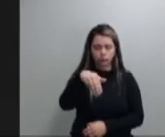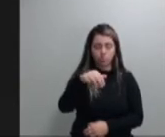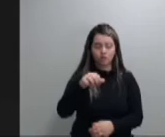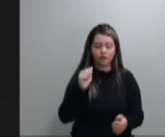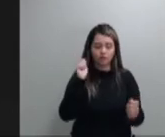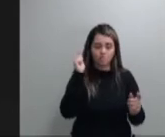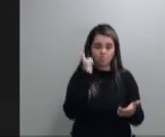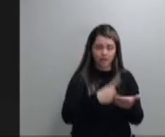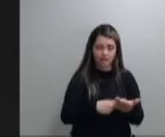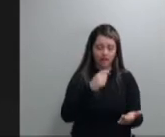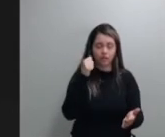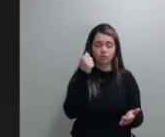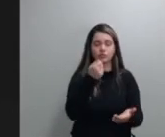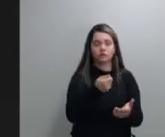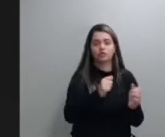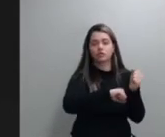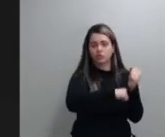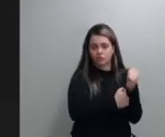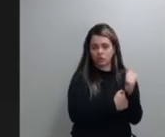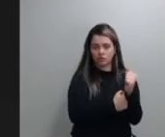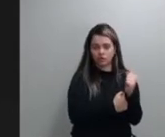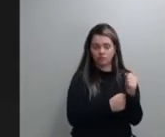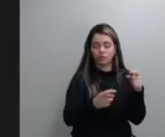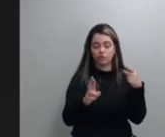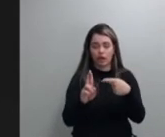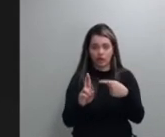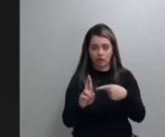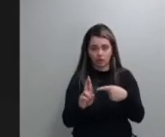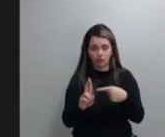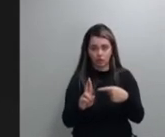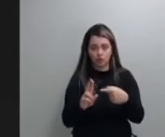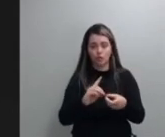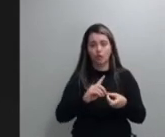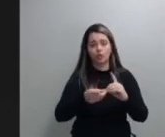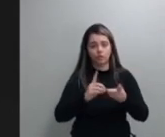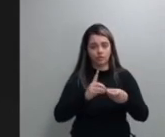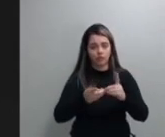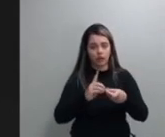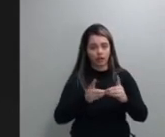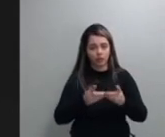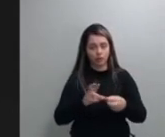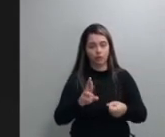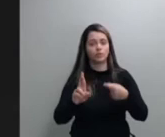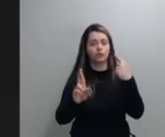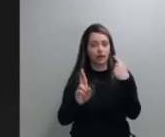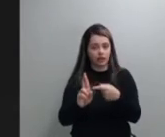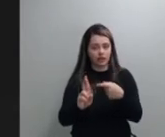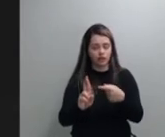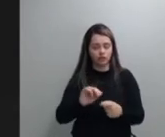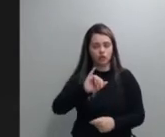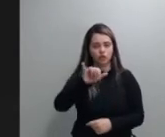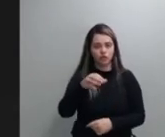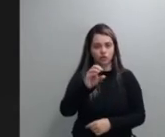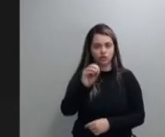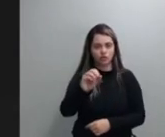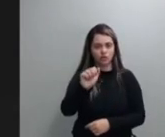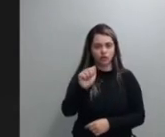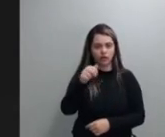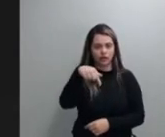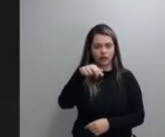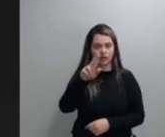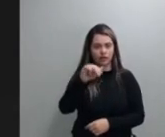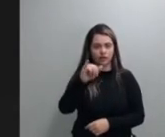ministro relator, desembargador, perdão, disse o desembargador relator, Joaquim Santana, e aqui eu abro aspas, que, na